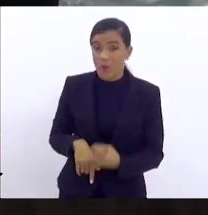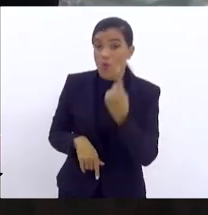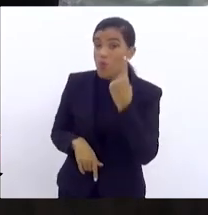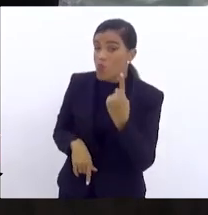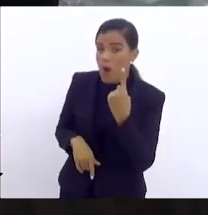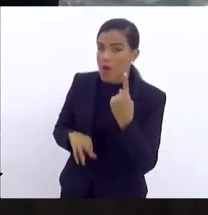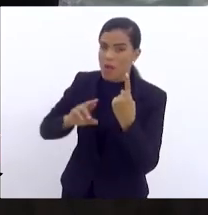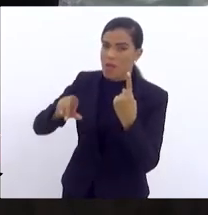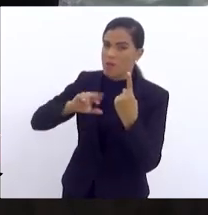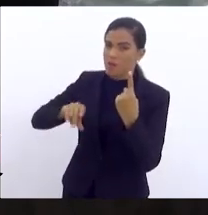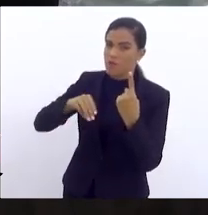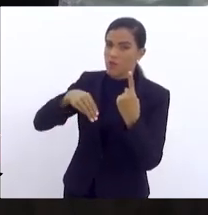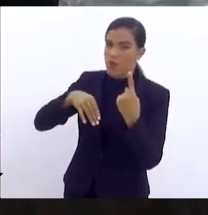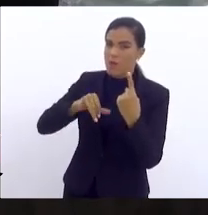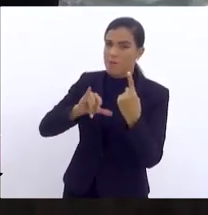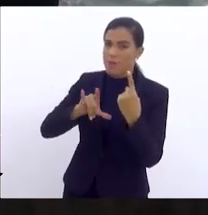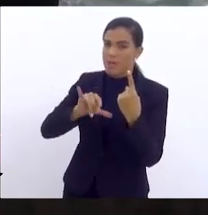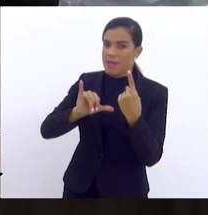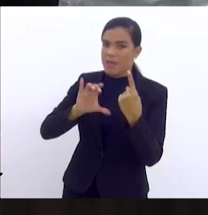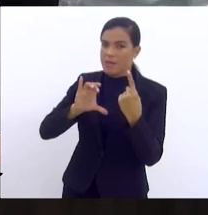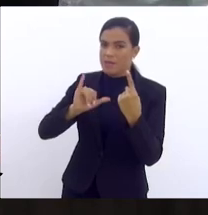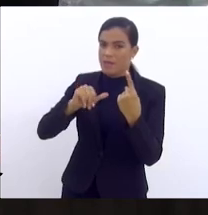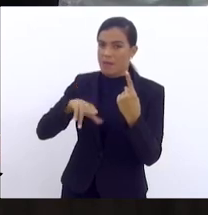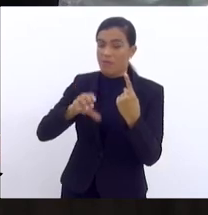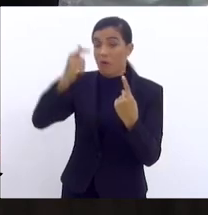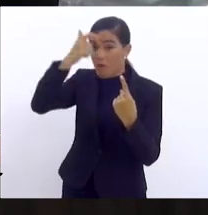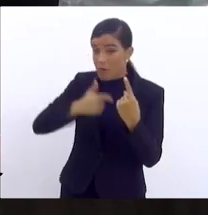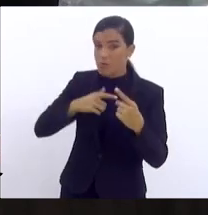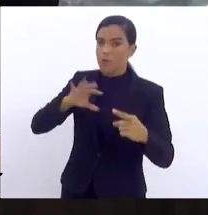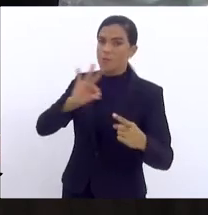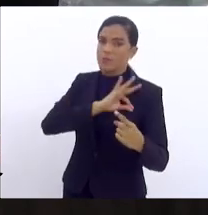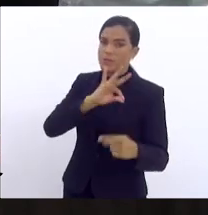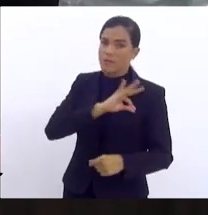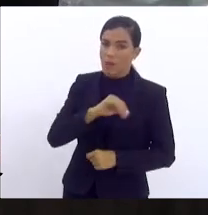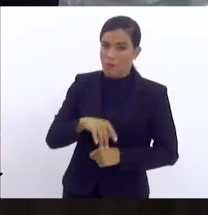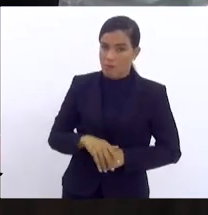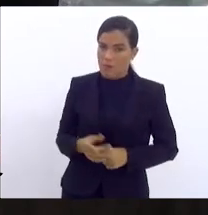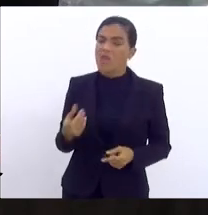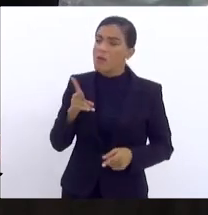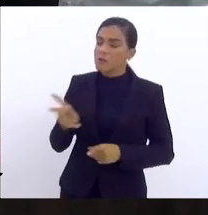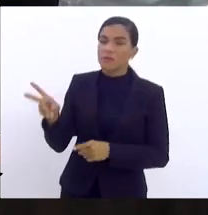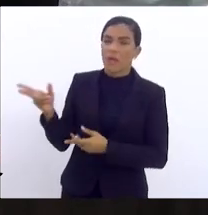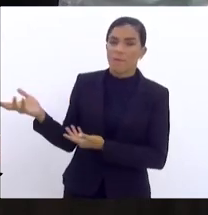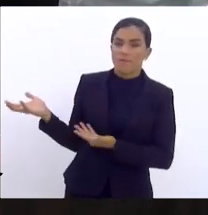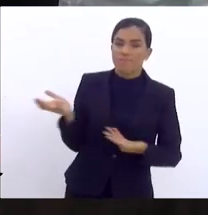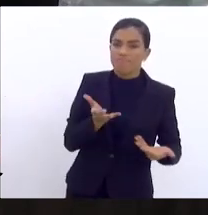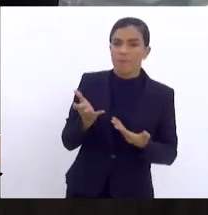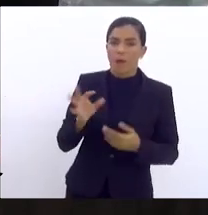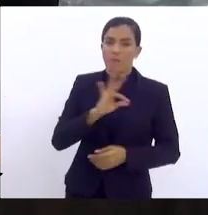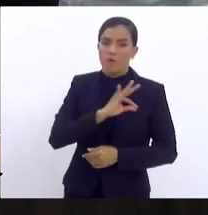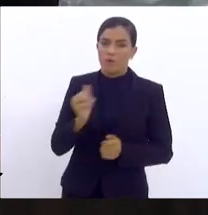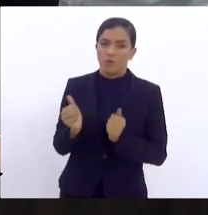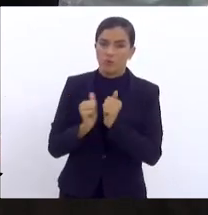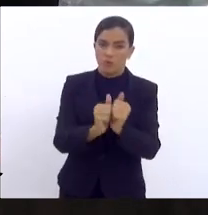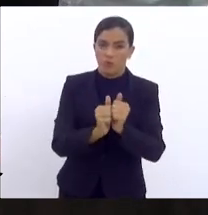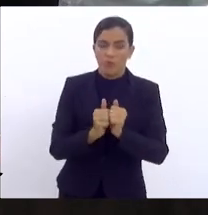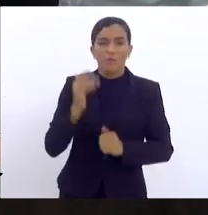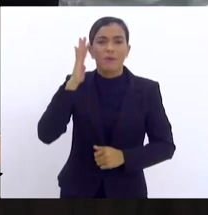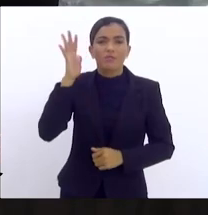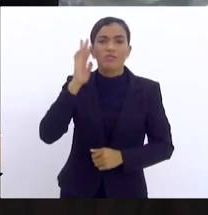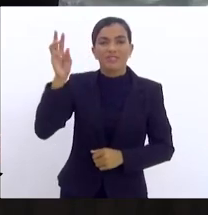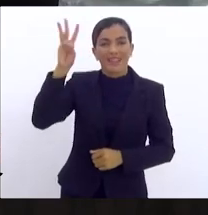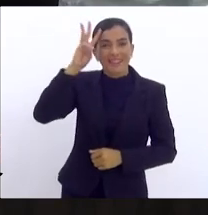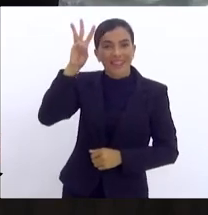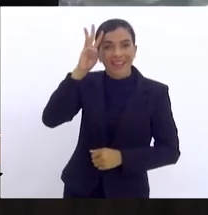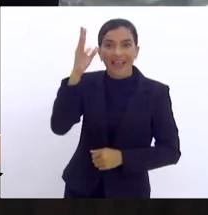eu não sou miliciano sou policial e sempre aciona uma polícia para ir junto comigo você é testemunha numa sexta-feira de carnaval eu